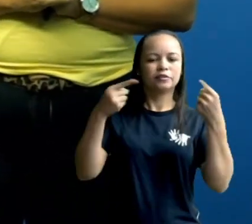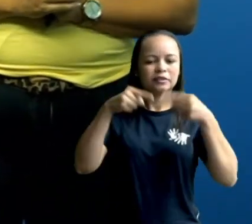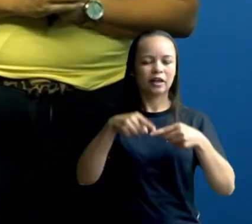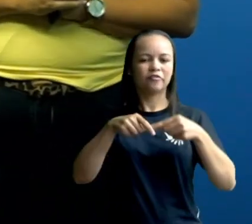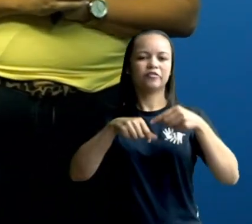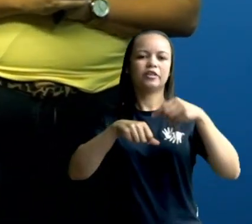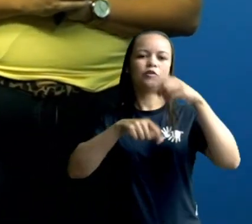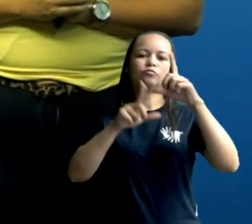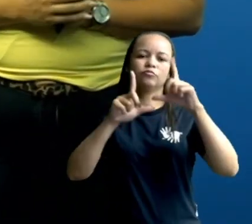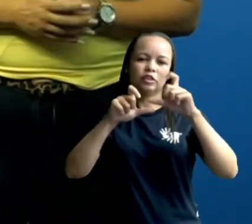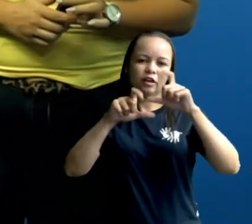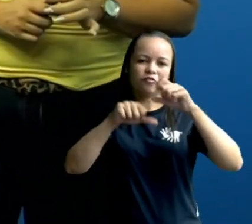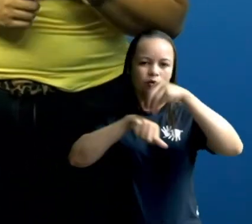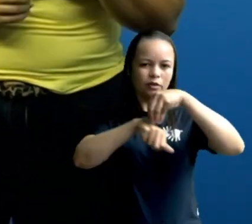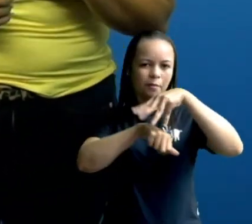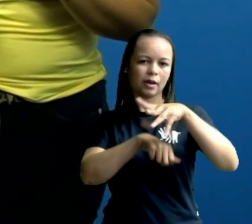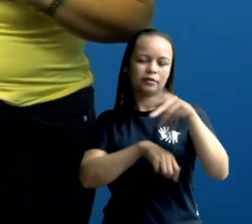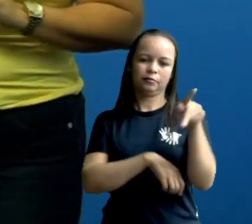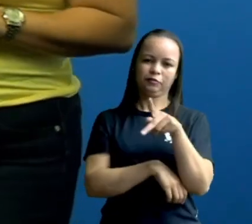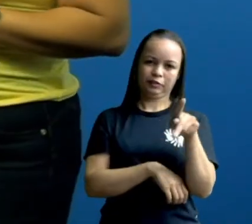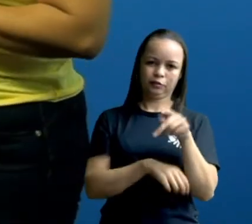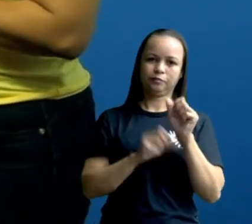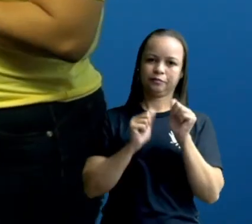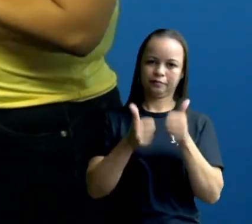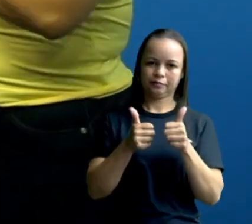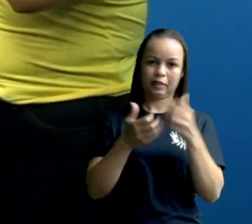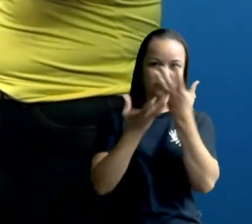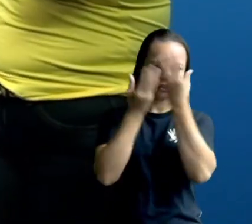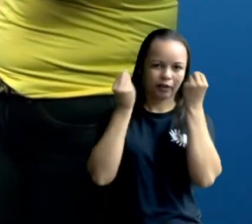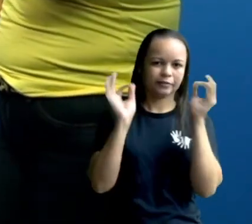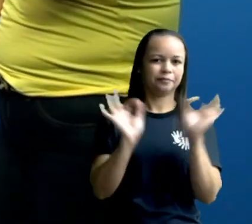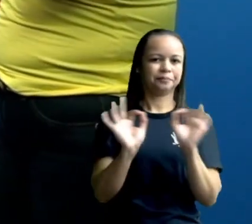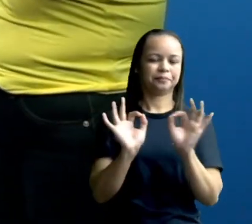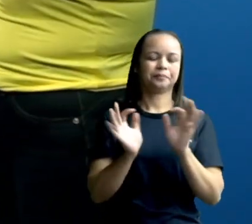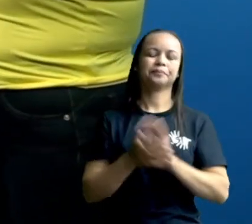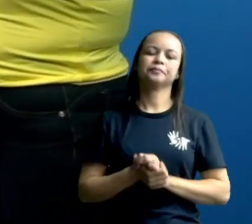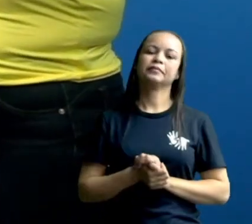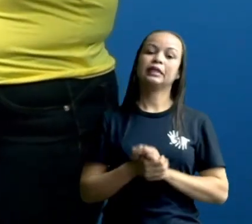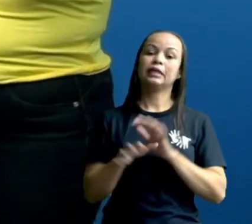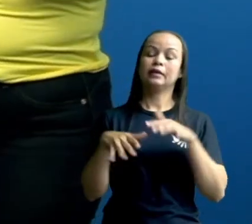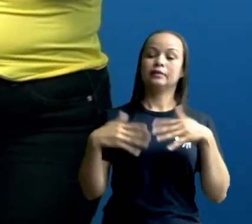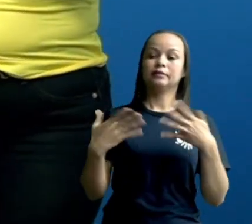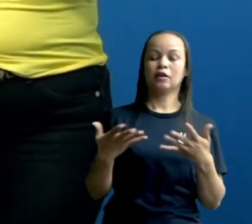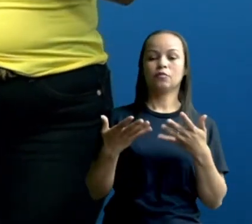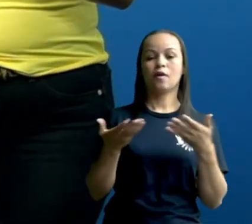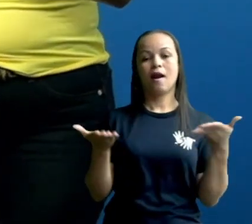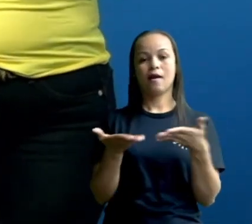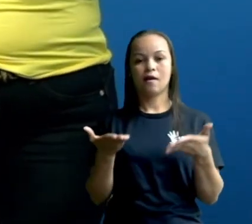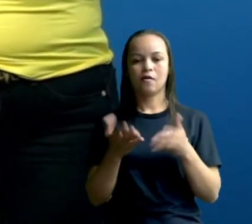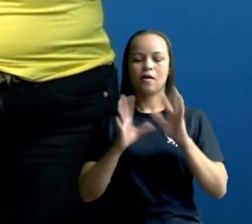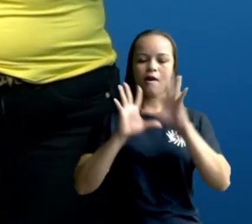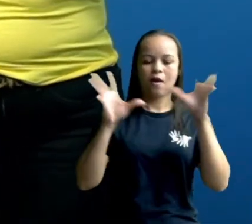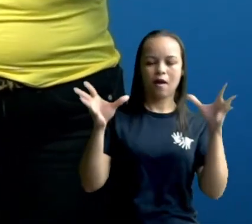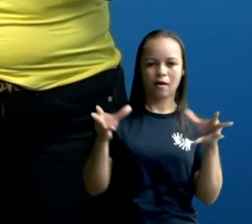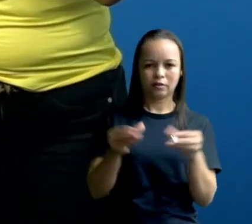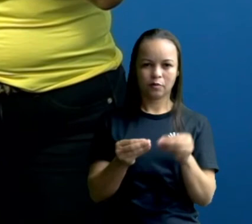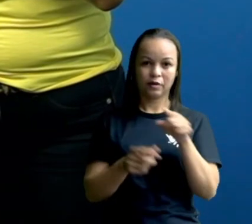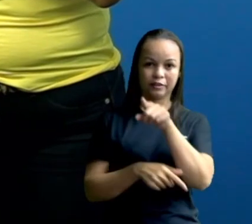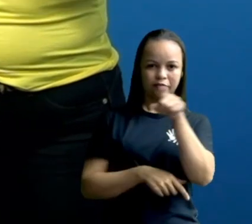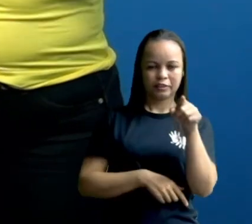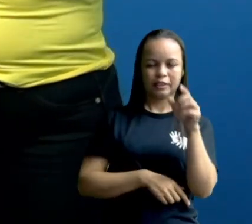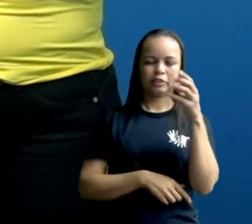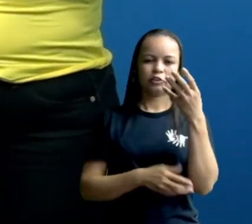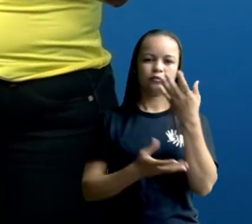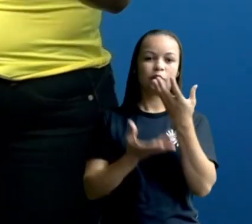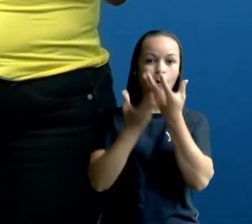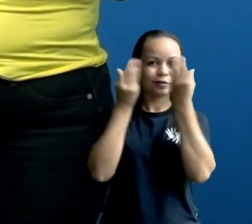ou para o teu professor, tá certo? Não esquece. Então, vamos lá. Vou fazer uma breve revisão para você não